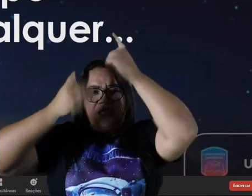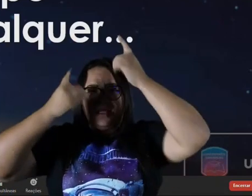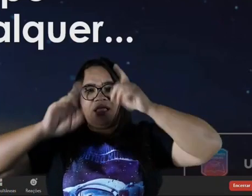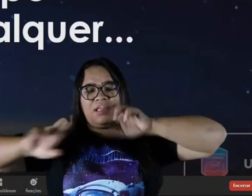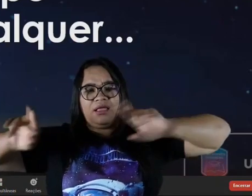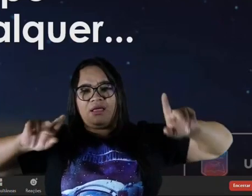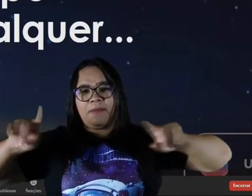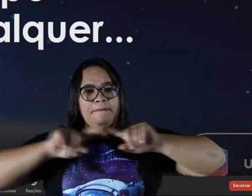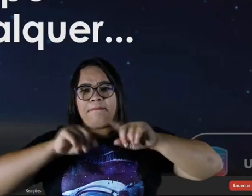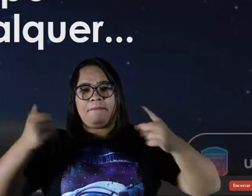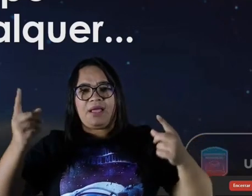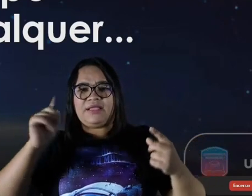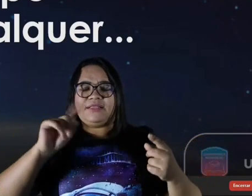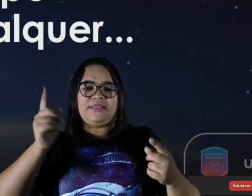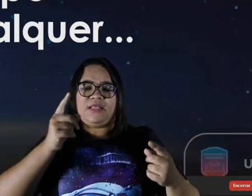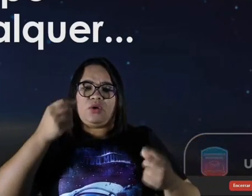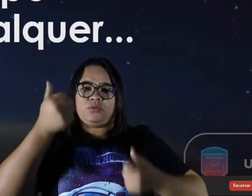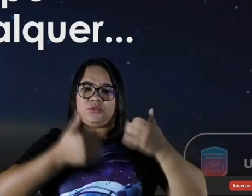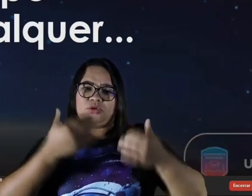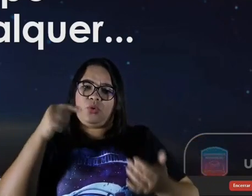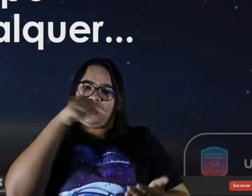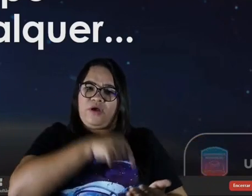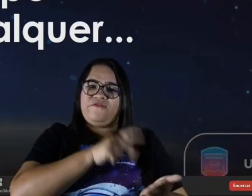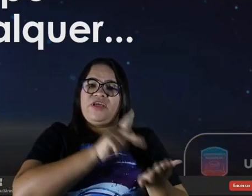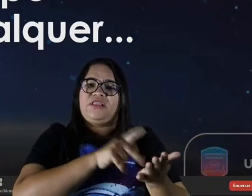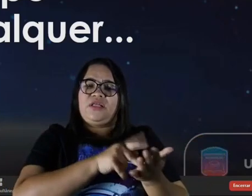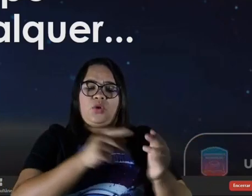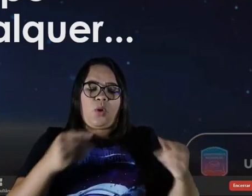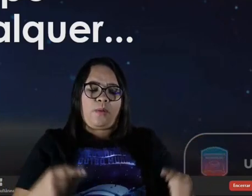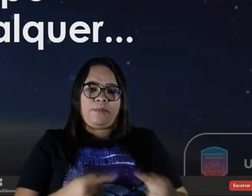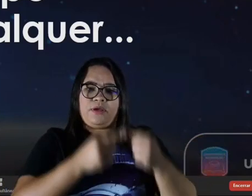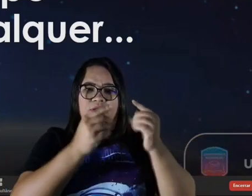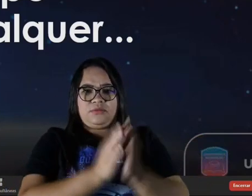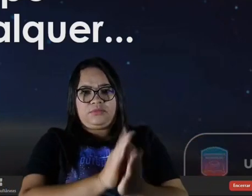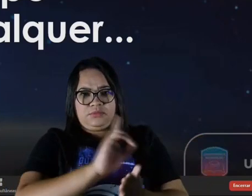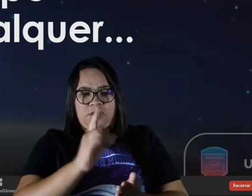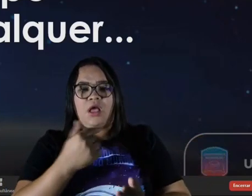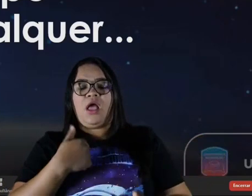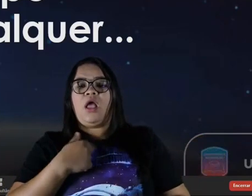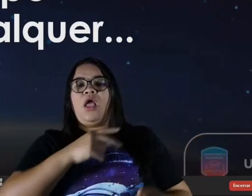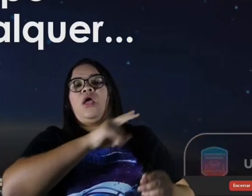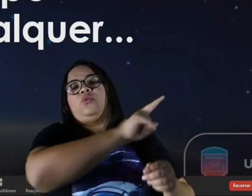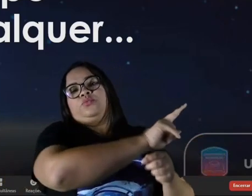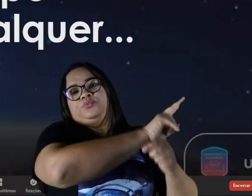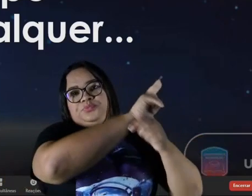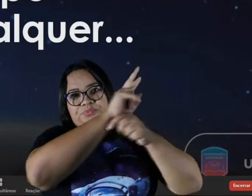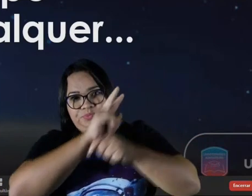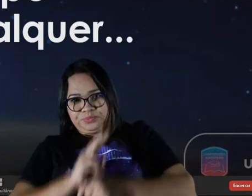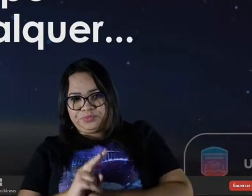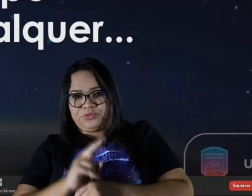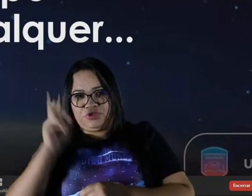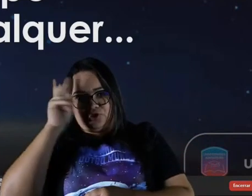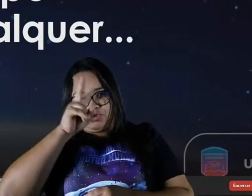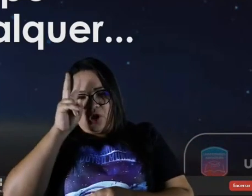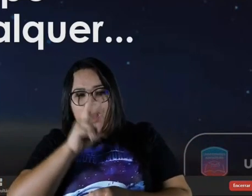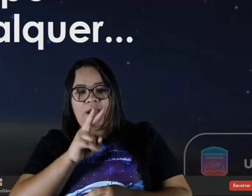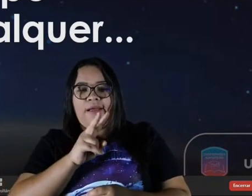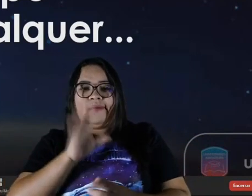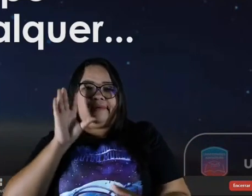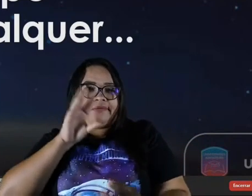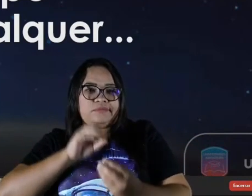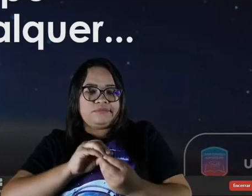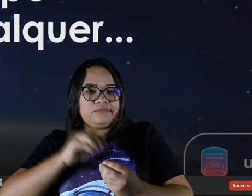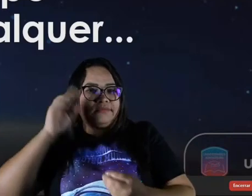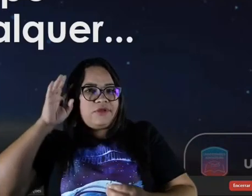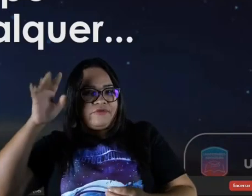Essa história que, como eu falei, aconteceu nos Estados Unidos, numa outra igreja, eu tomo licença para importar como problemática para nós.